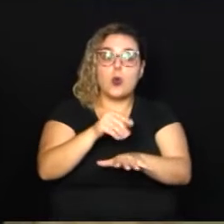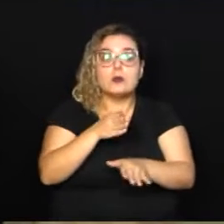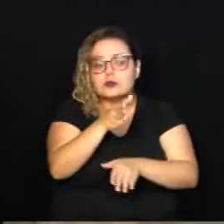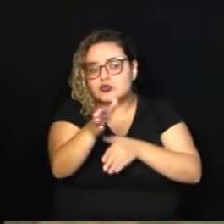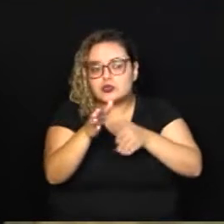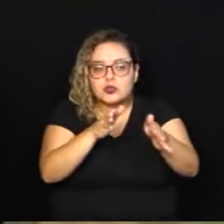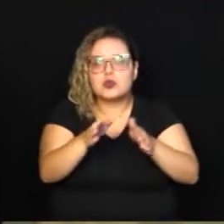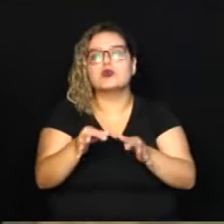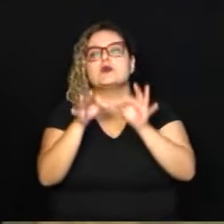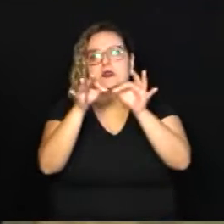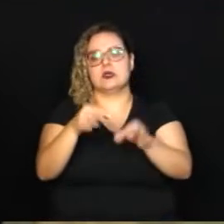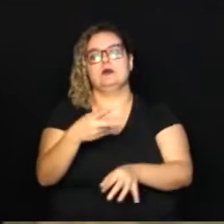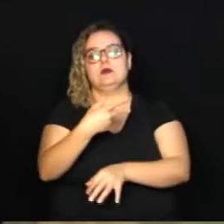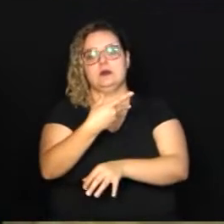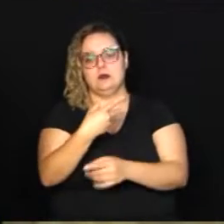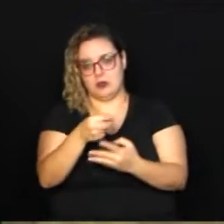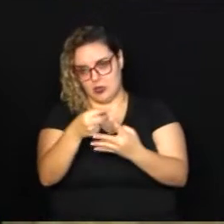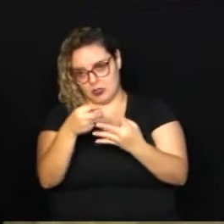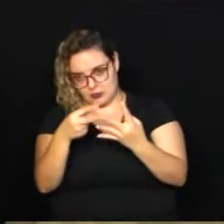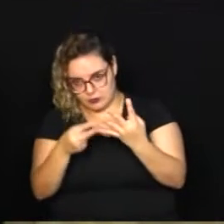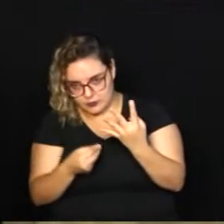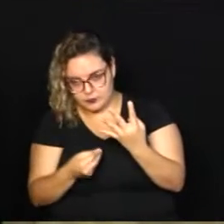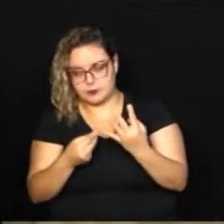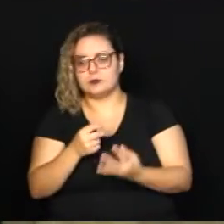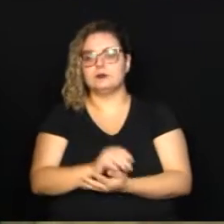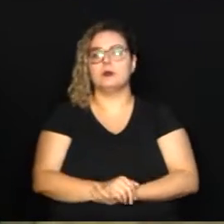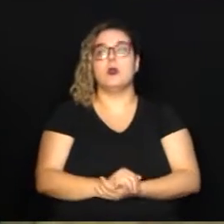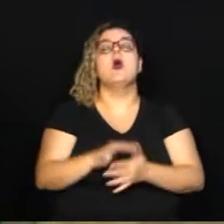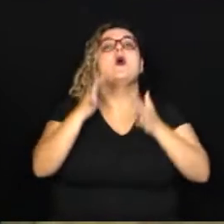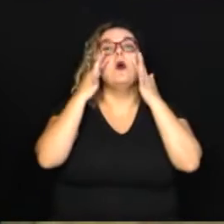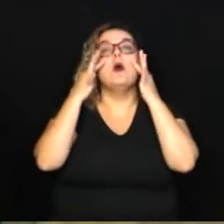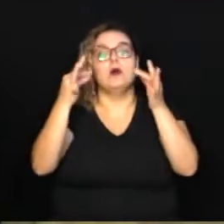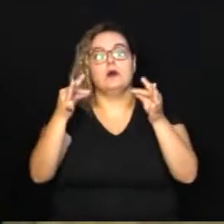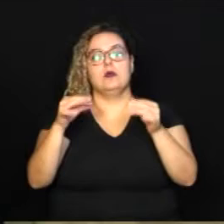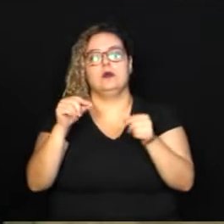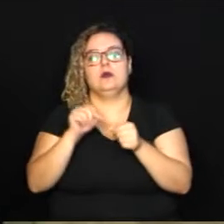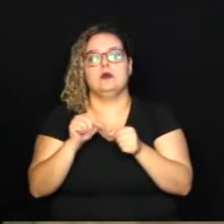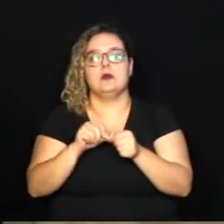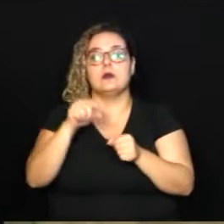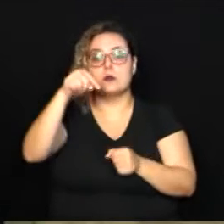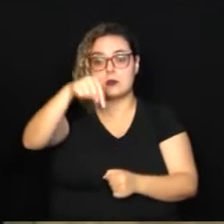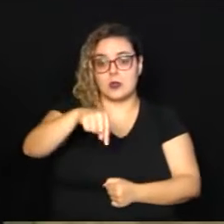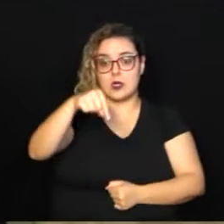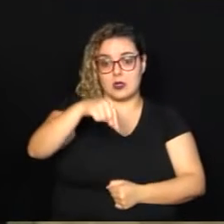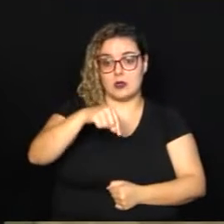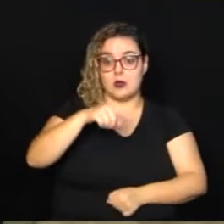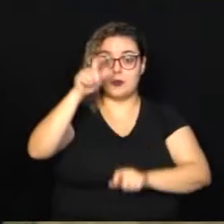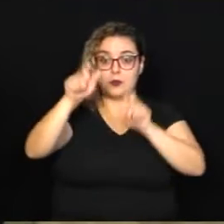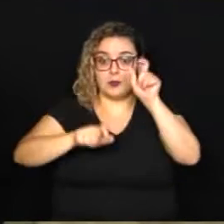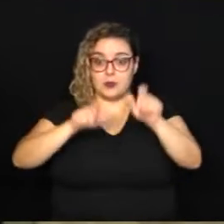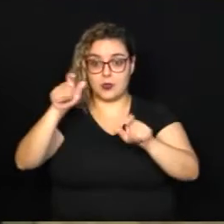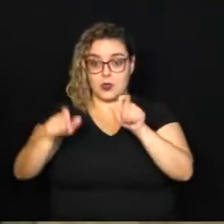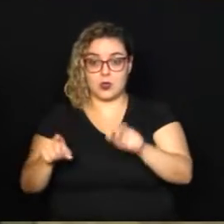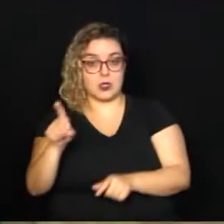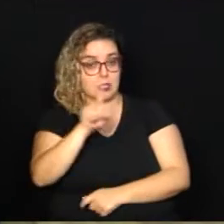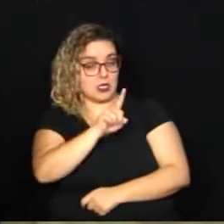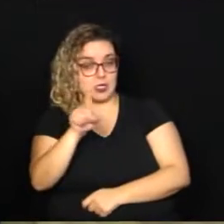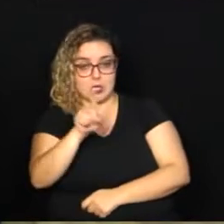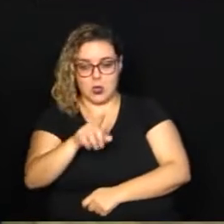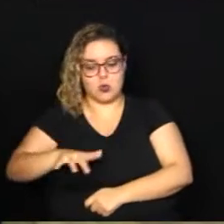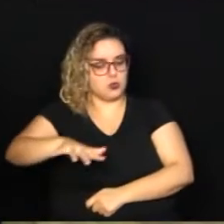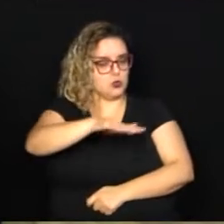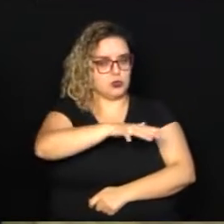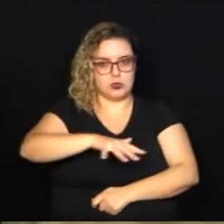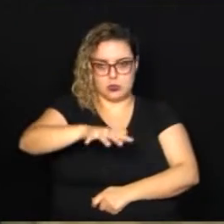para ser vacinado. Gente, um alerta que nós fazemos aqui para que as pessoas que não estão nesse